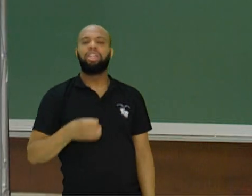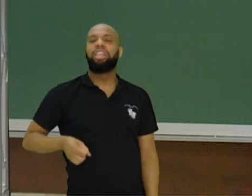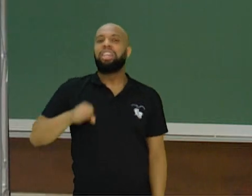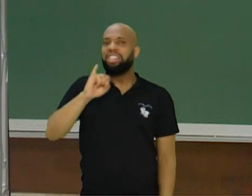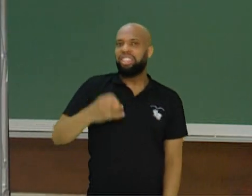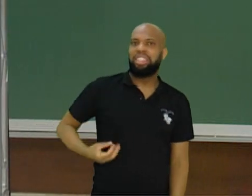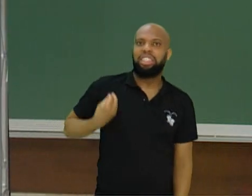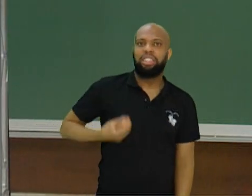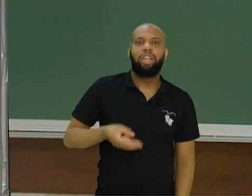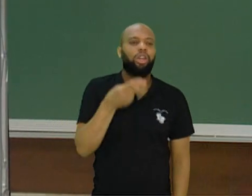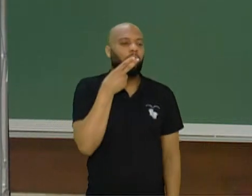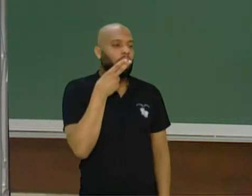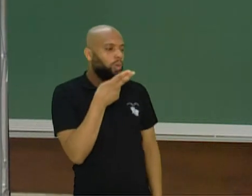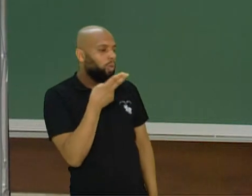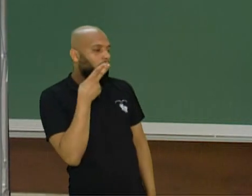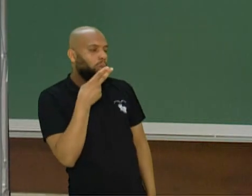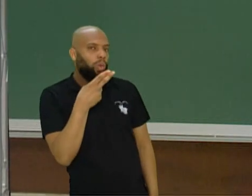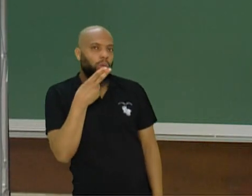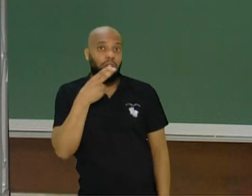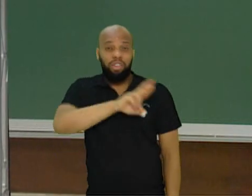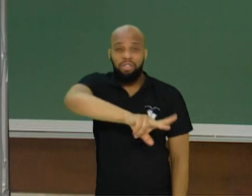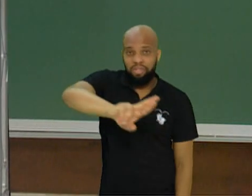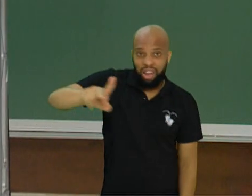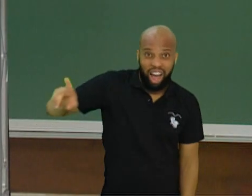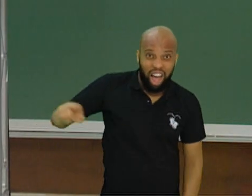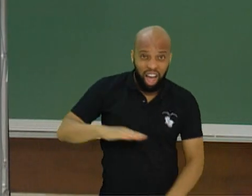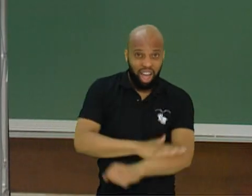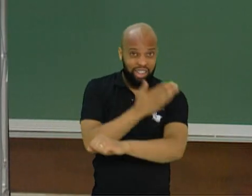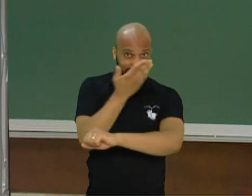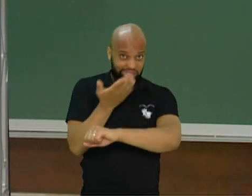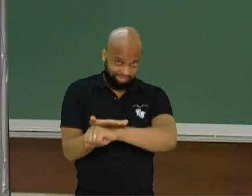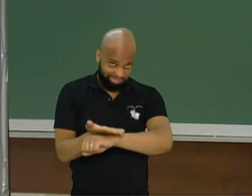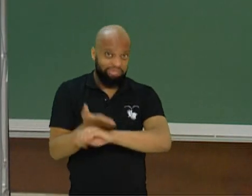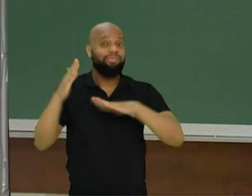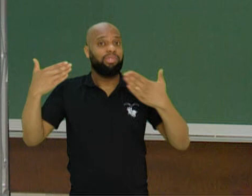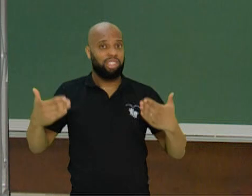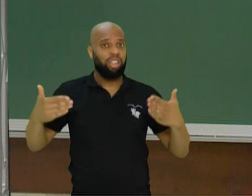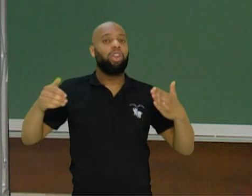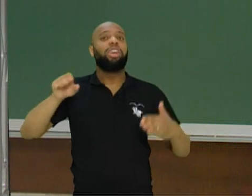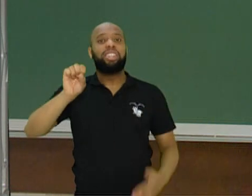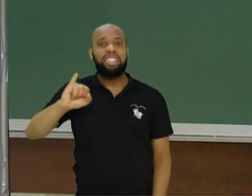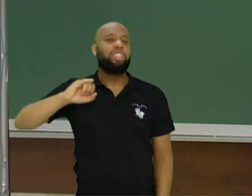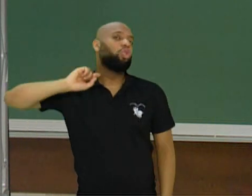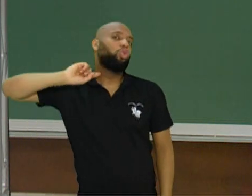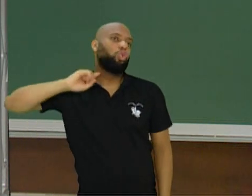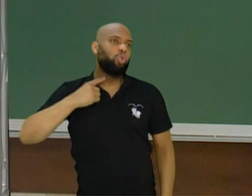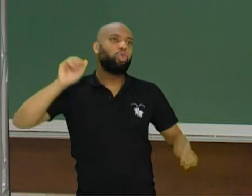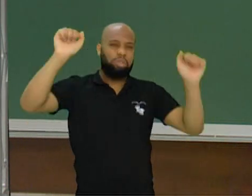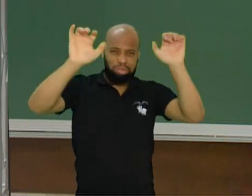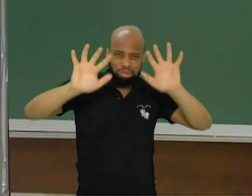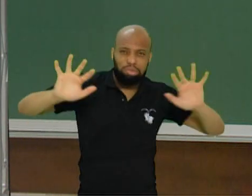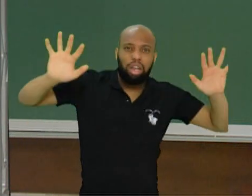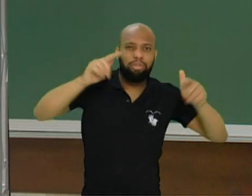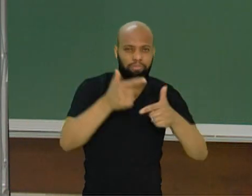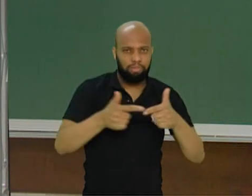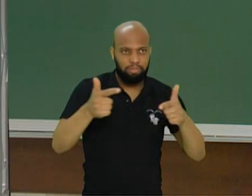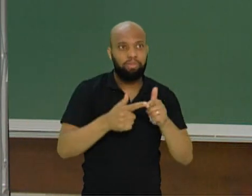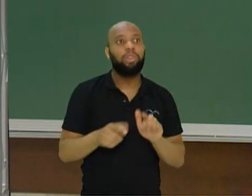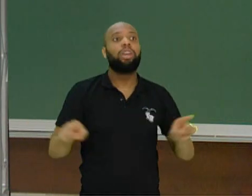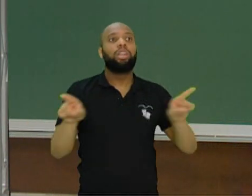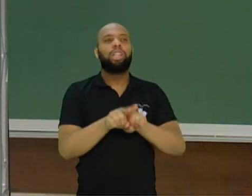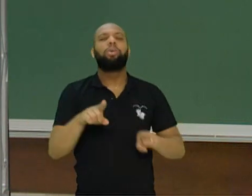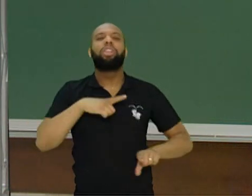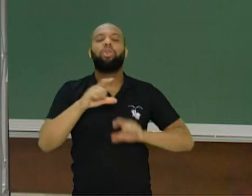ali fumando vários cigarros durante o dia, né? Então, a poluição do ar é algo bem sério. Temos também a